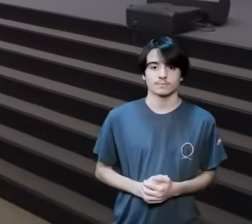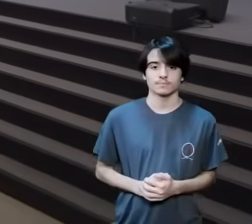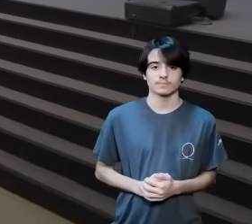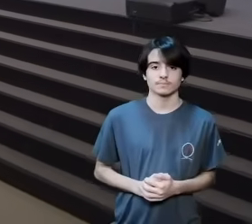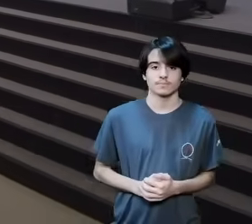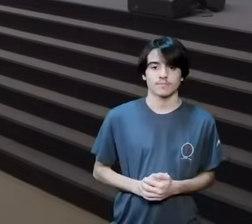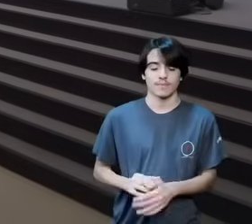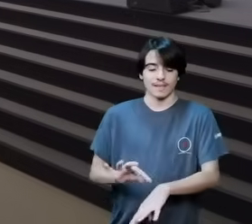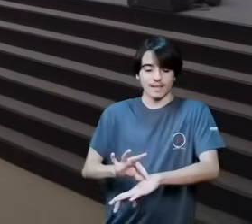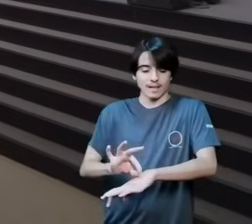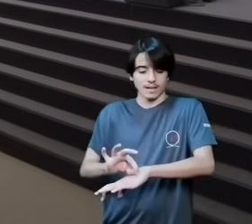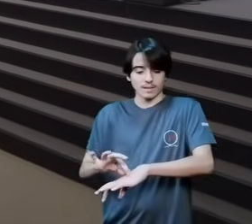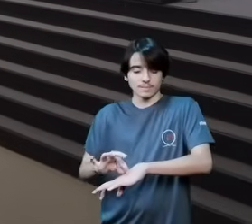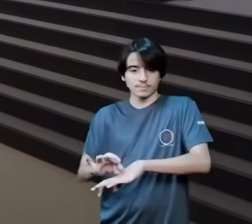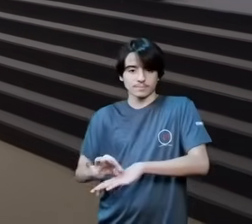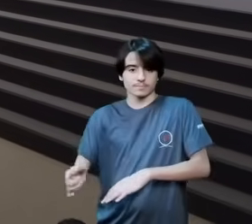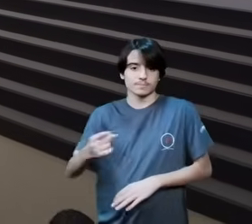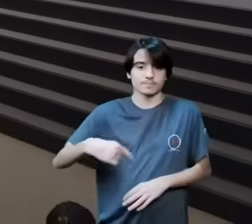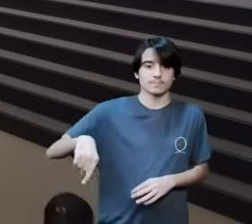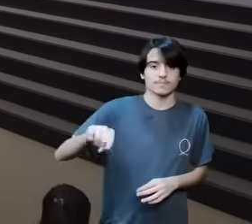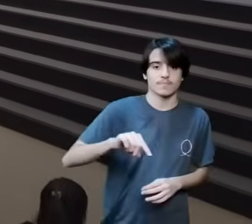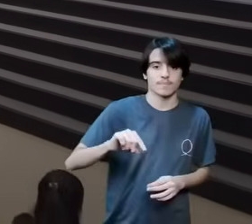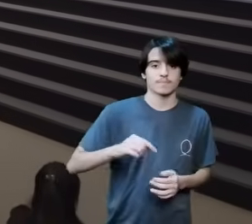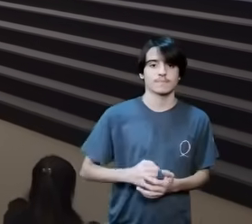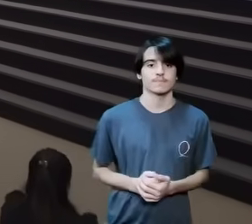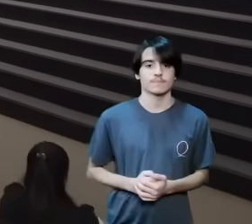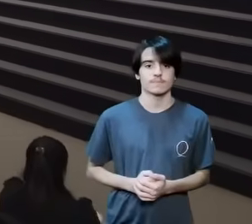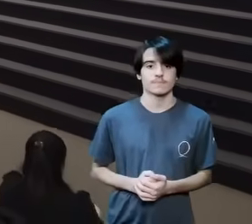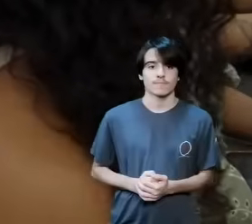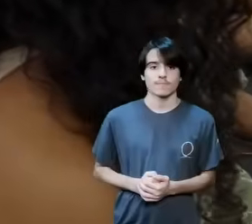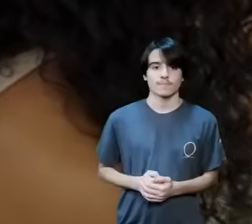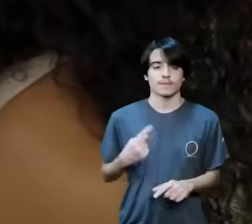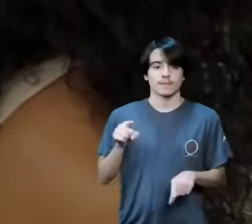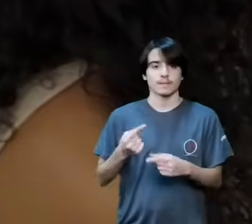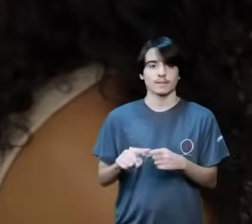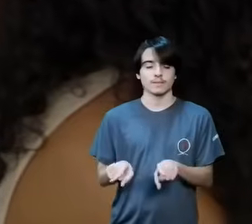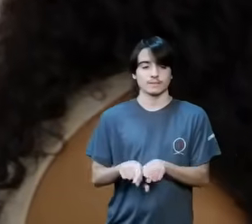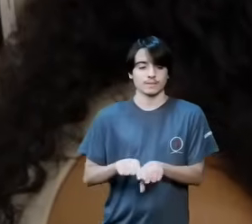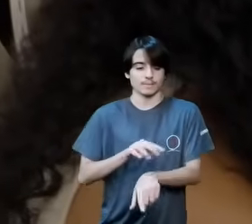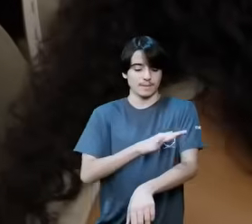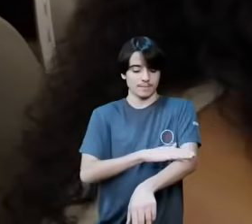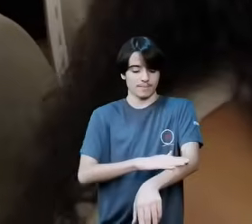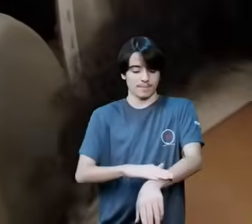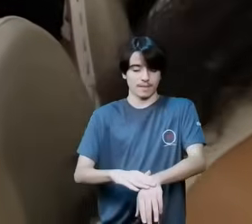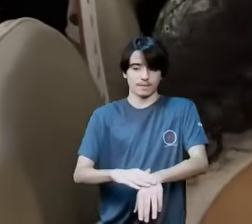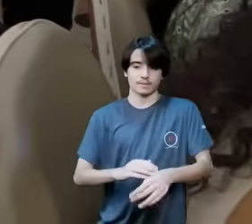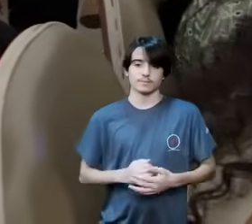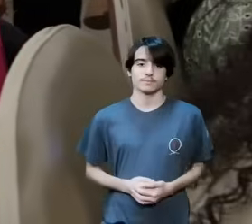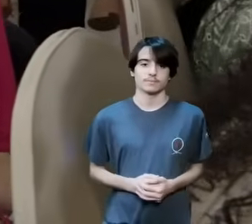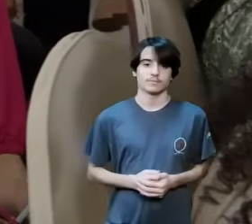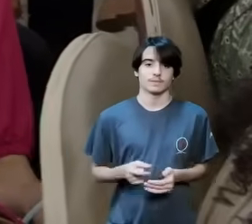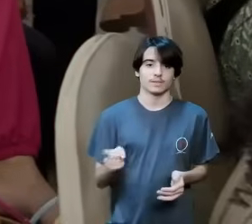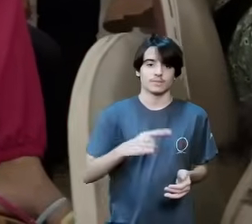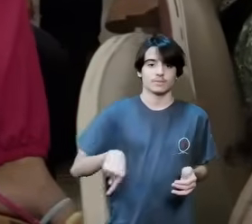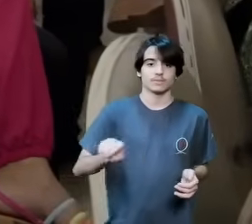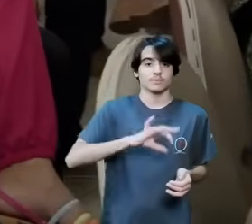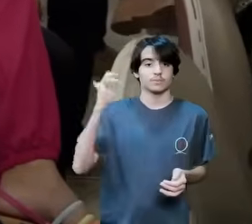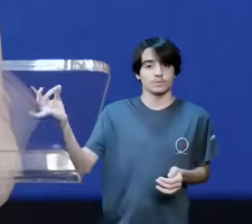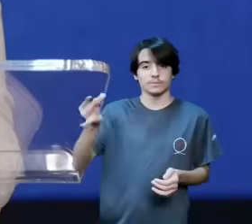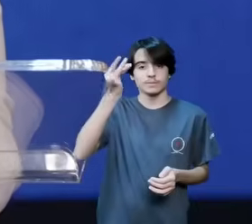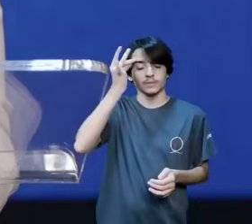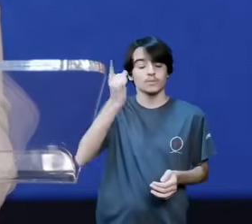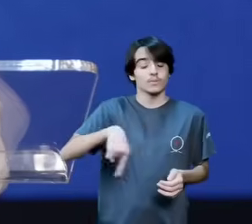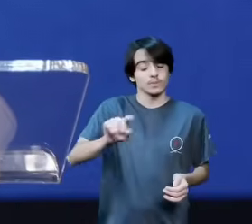crescer carne sobre vós. Sobre vós estenderei pele. E porei em vós o Espírito